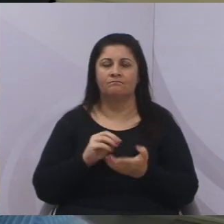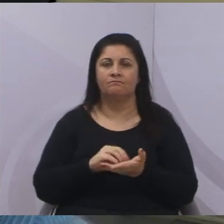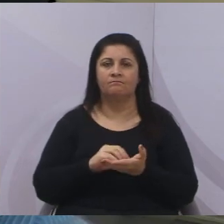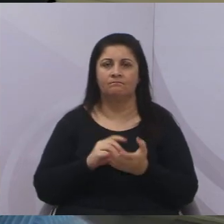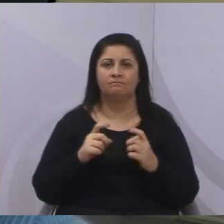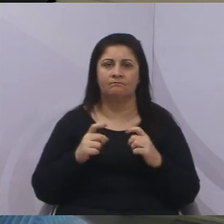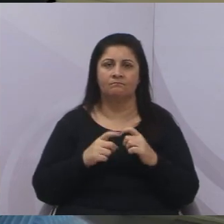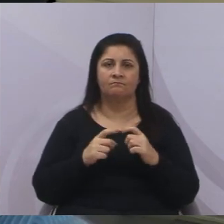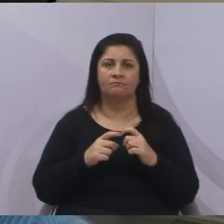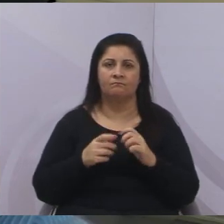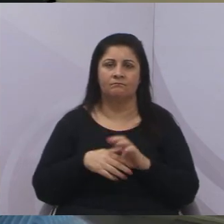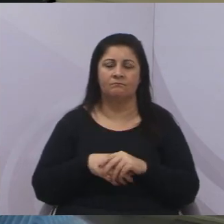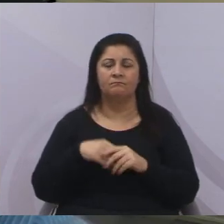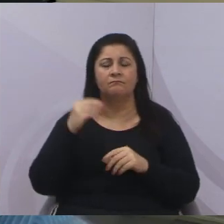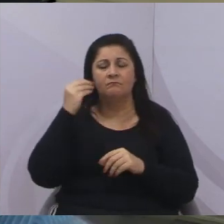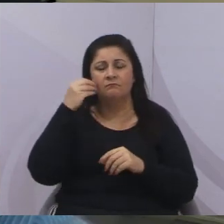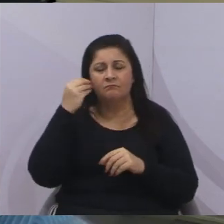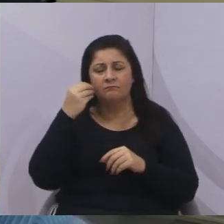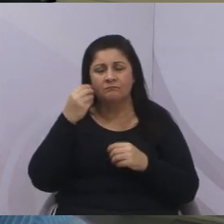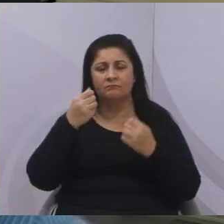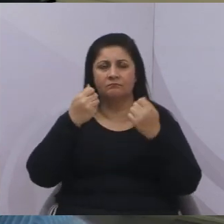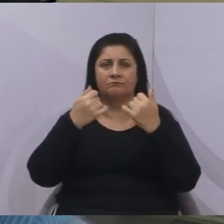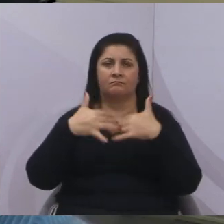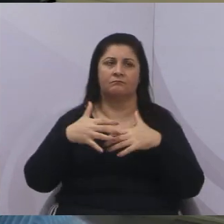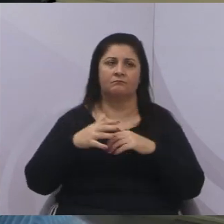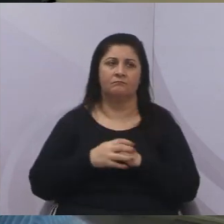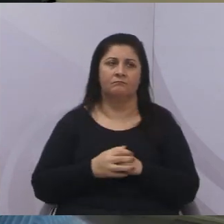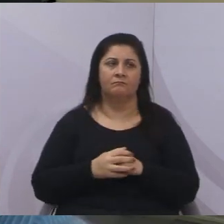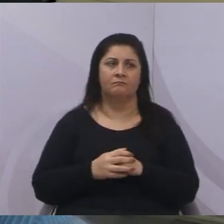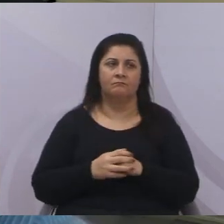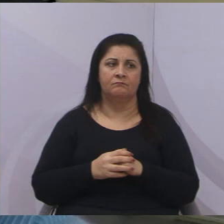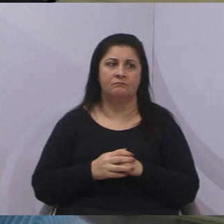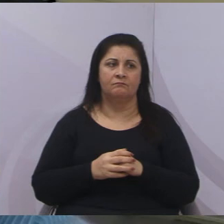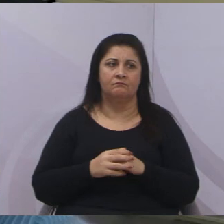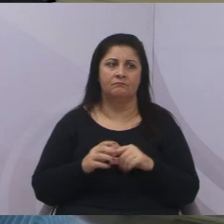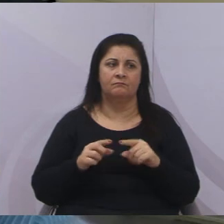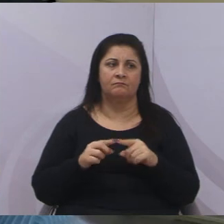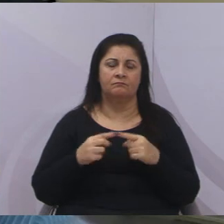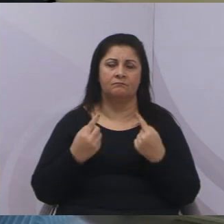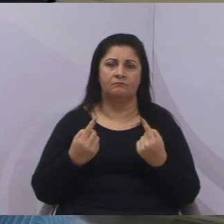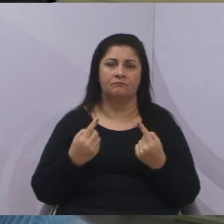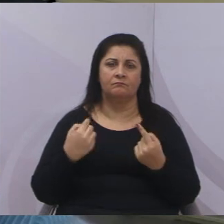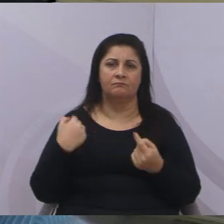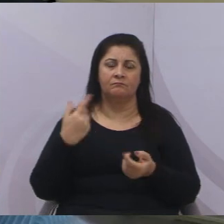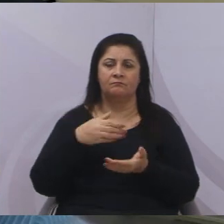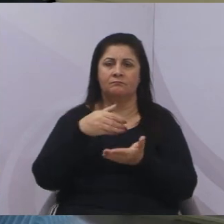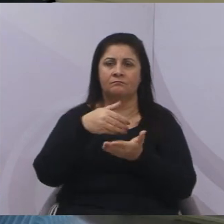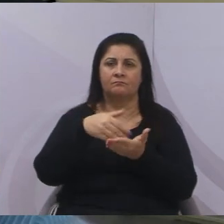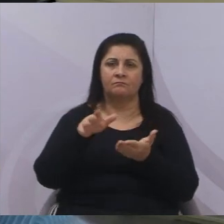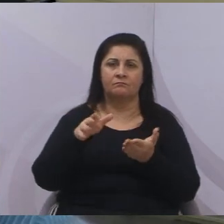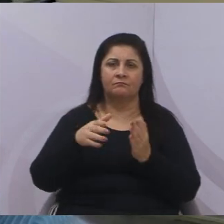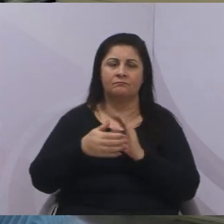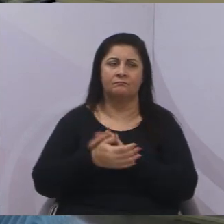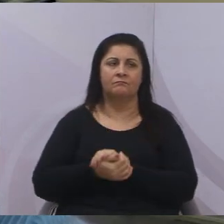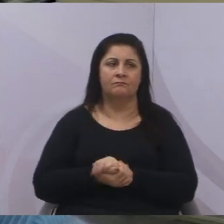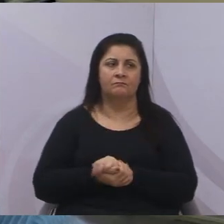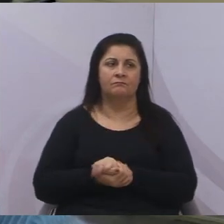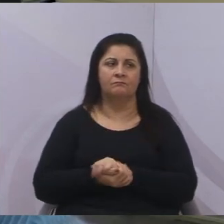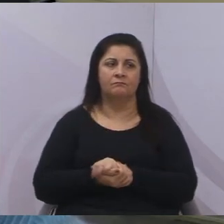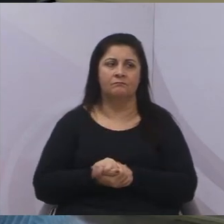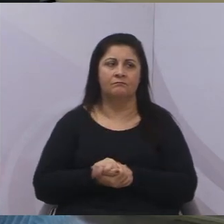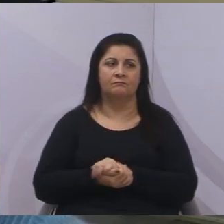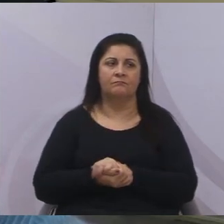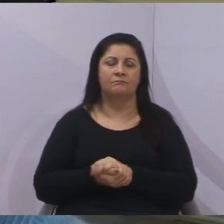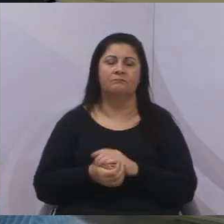ela tentou explicar para o povo, mas também a hora que a gente saía da audiência pública, eles também